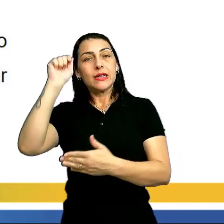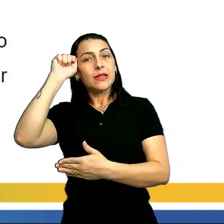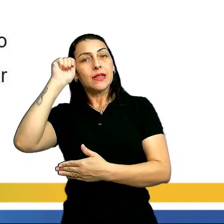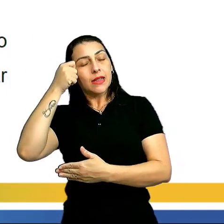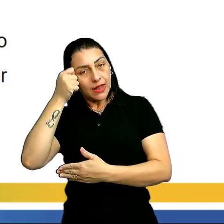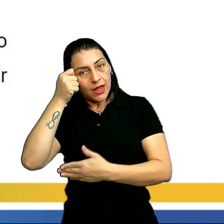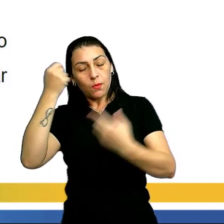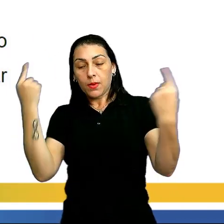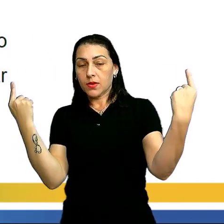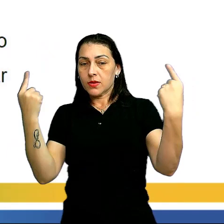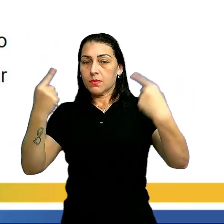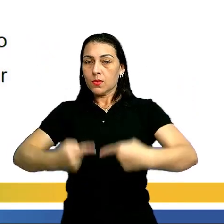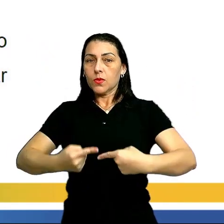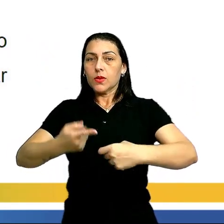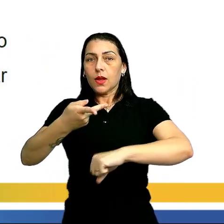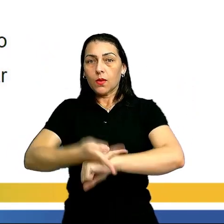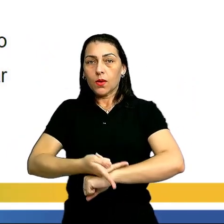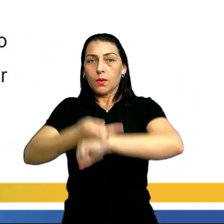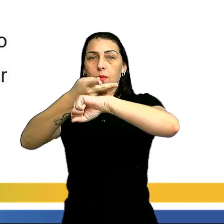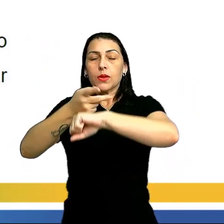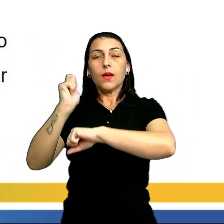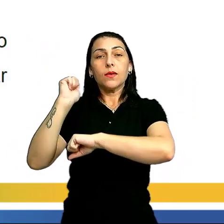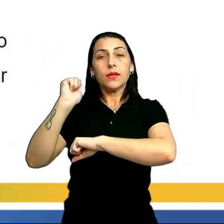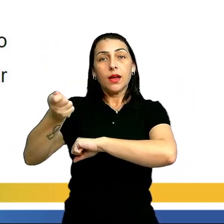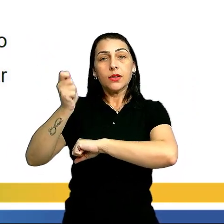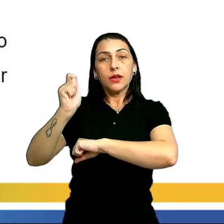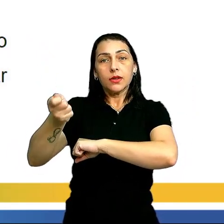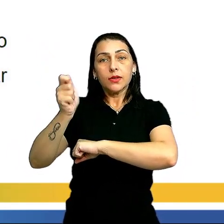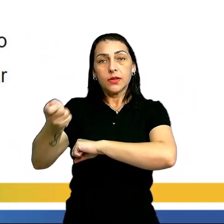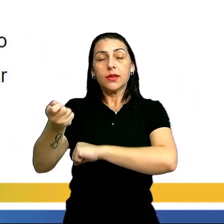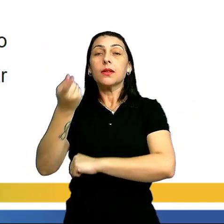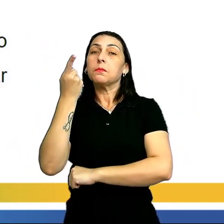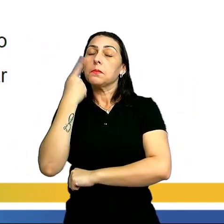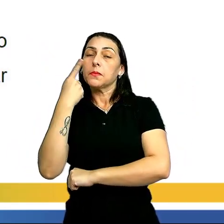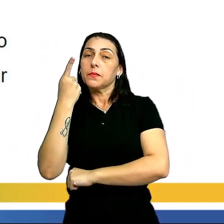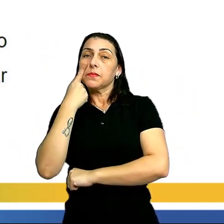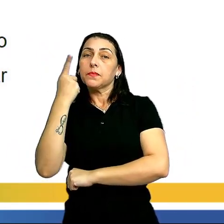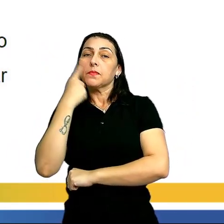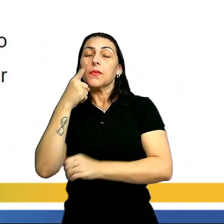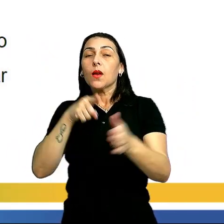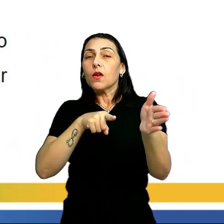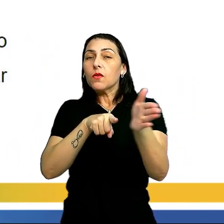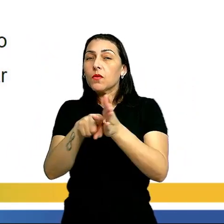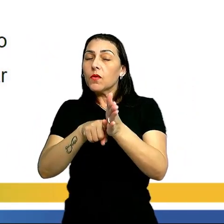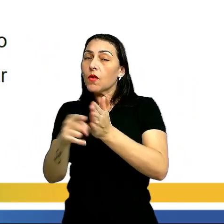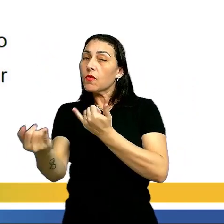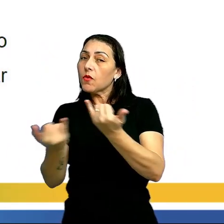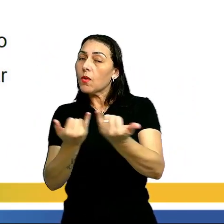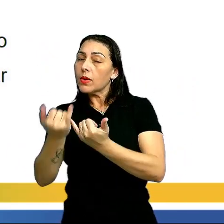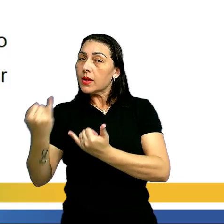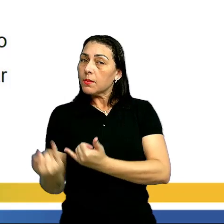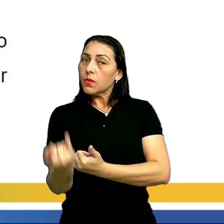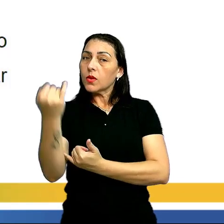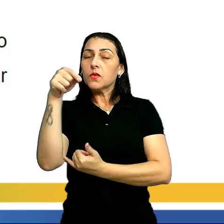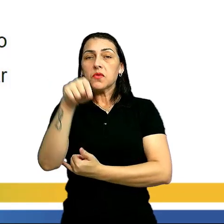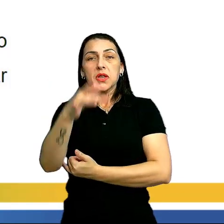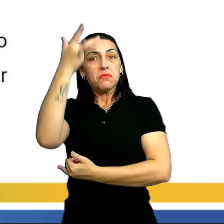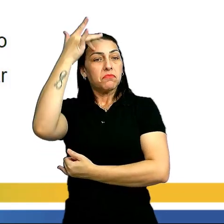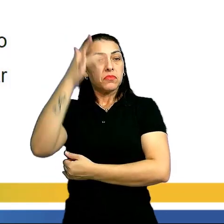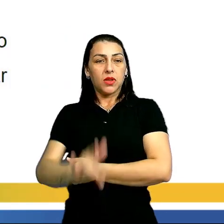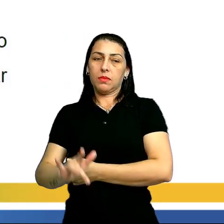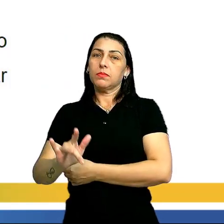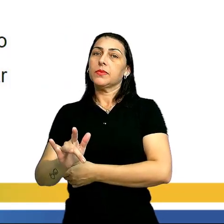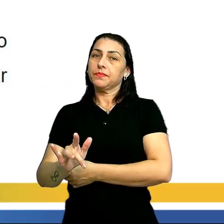para disputar um campeonato na Argentina. Observe aí que é um dado importantíssimo que talvez você nem